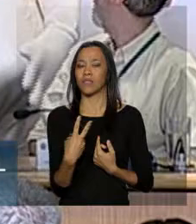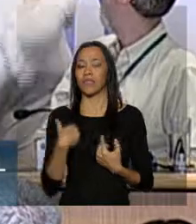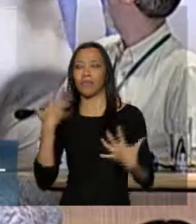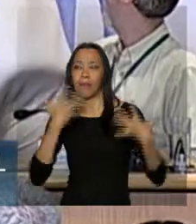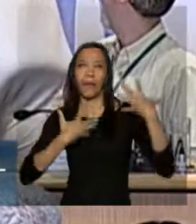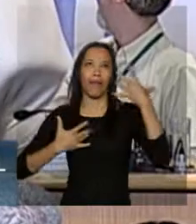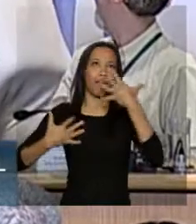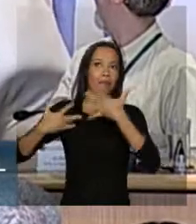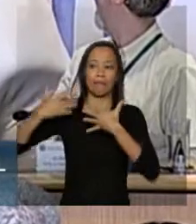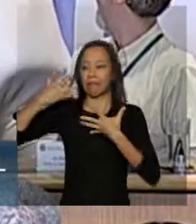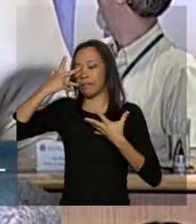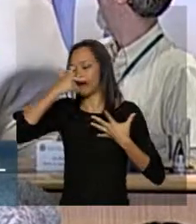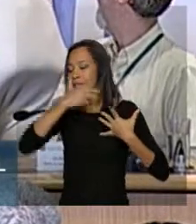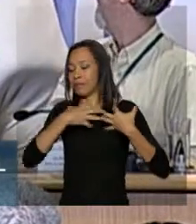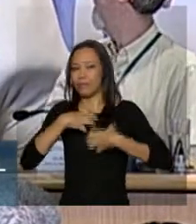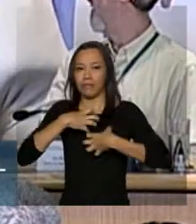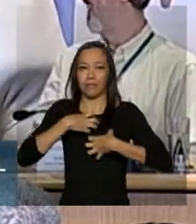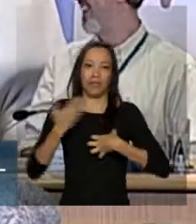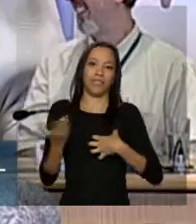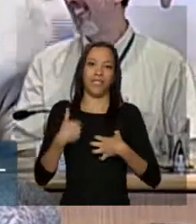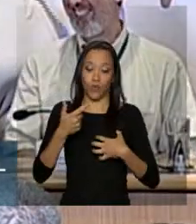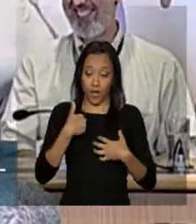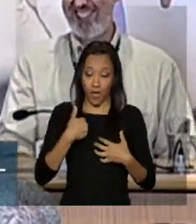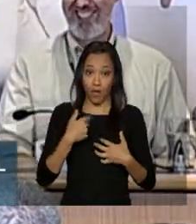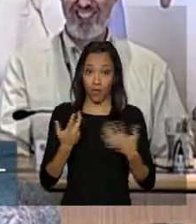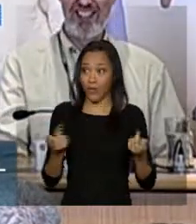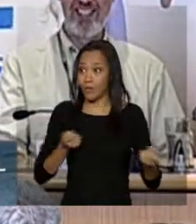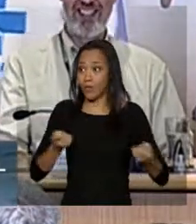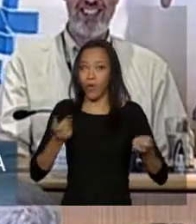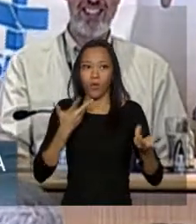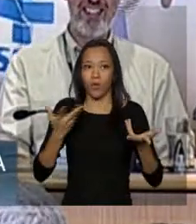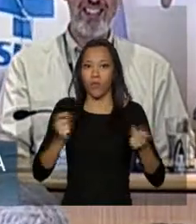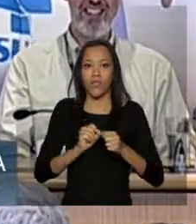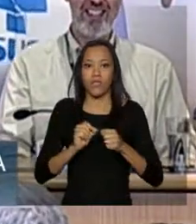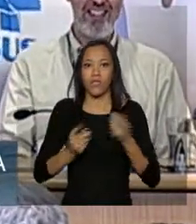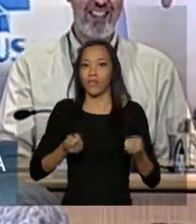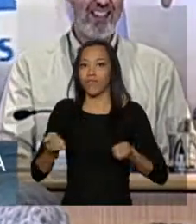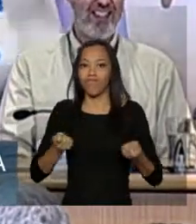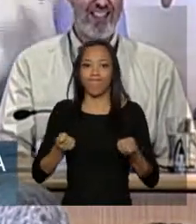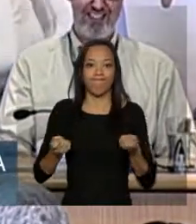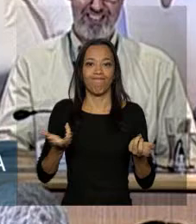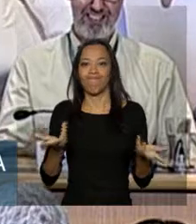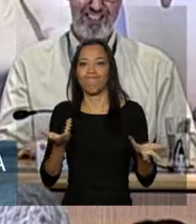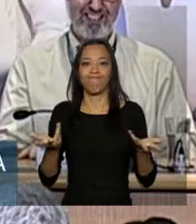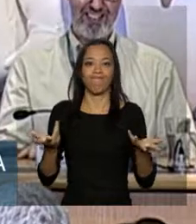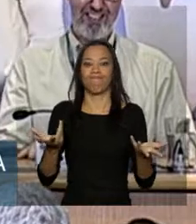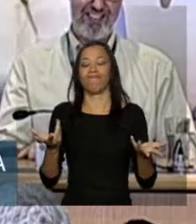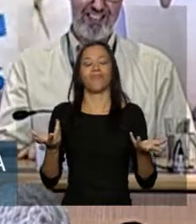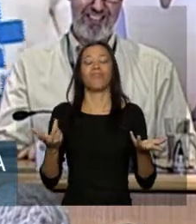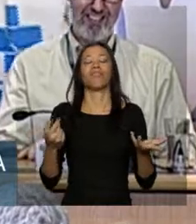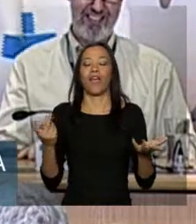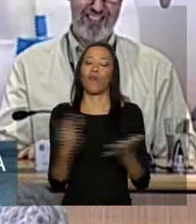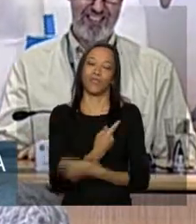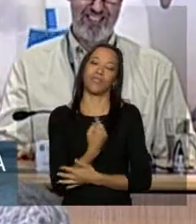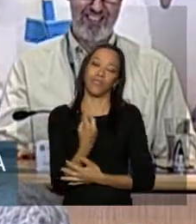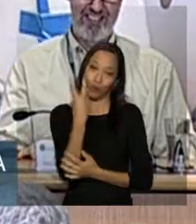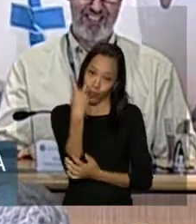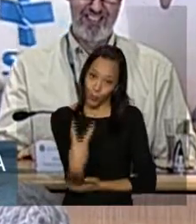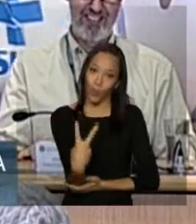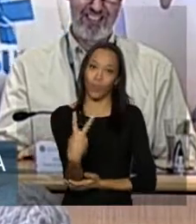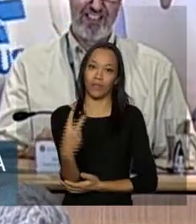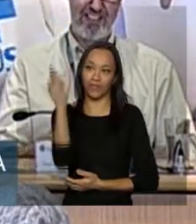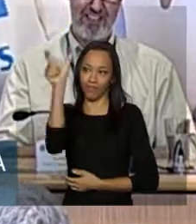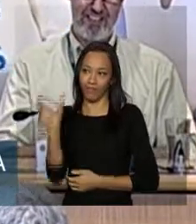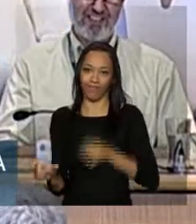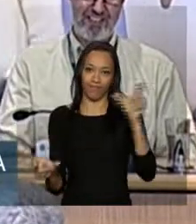difícil, a crise mais difícil que eu tive que gerenciar desde que vim aqui, mais que Labogende, qualquer coisa, foi a crise dos dois Zé Gotinhas.